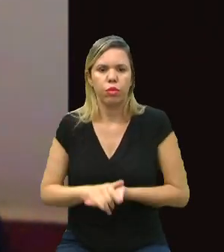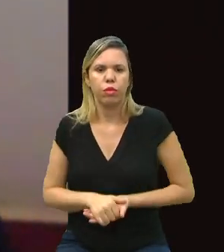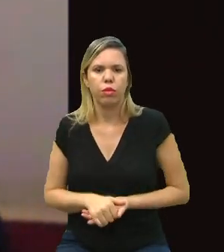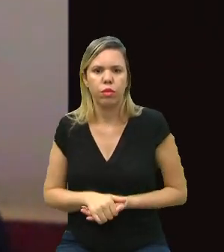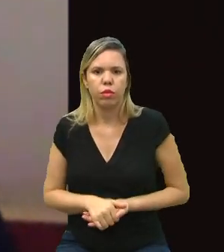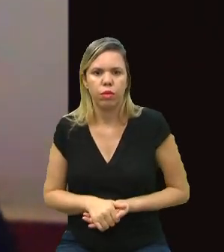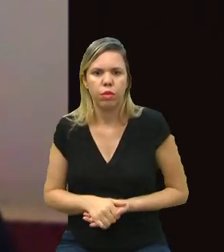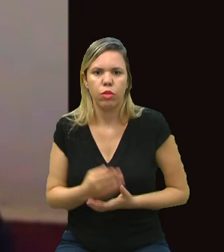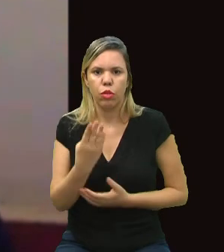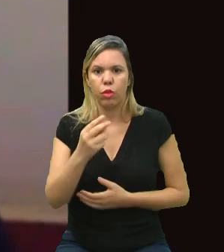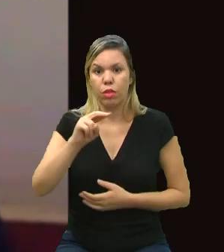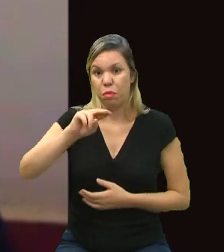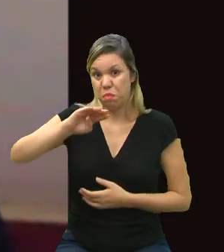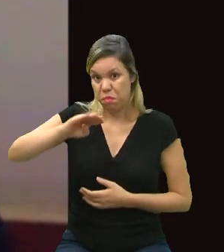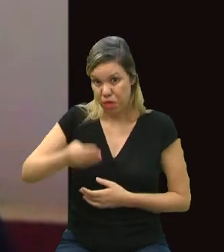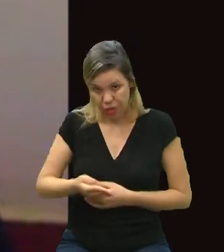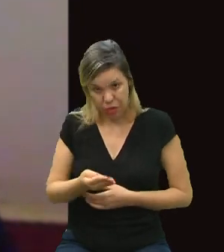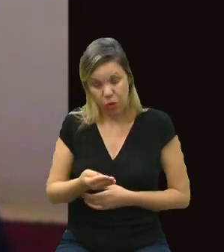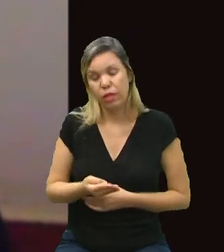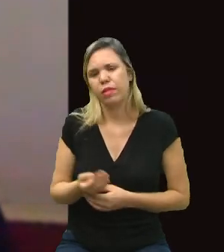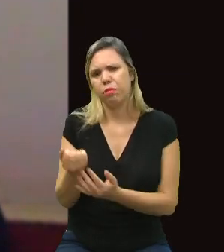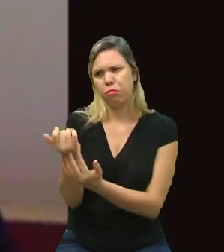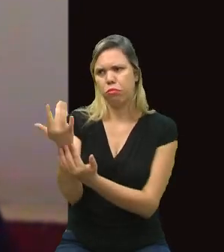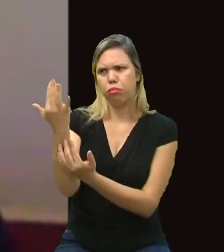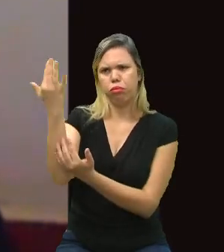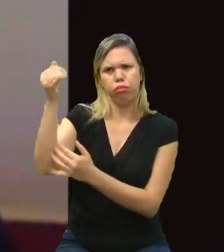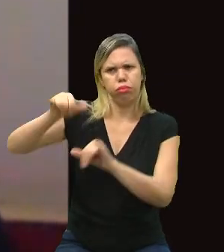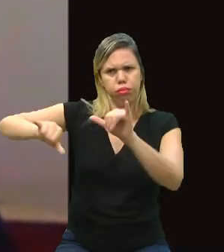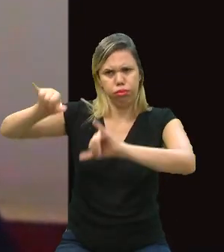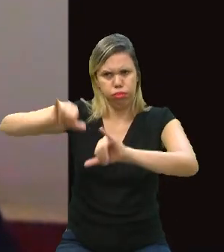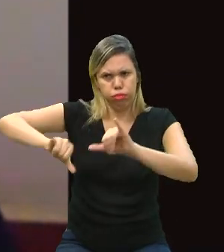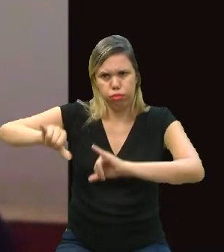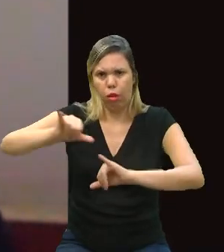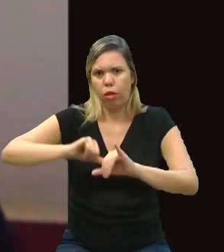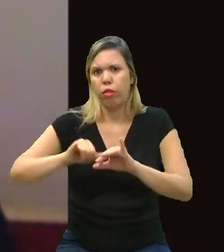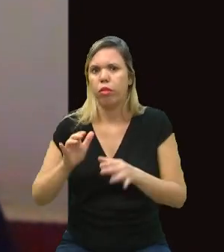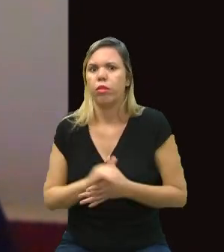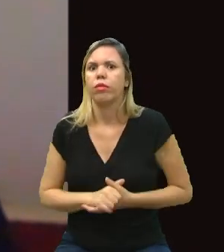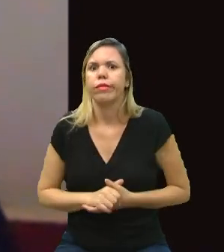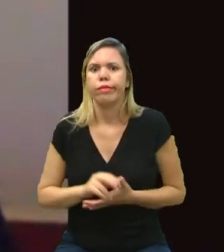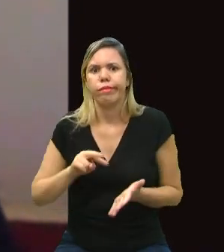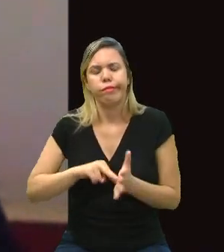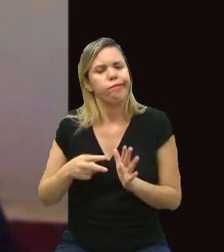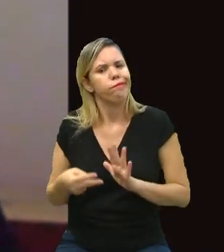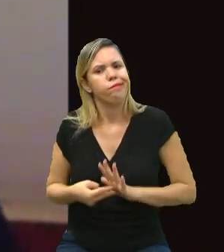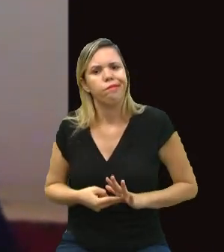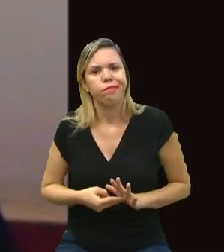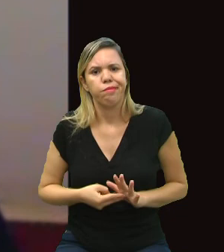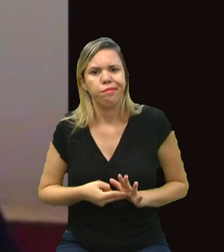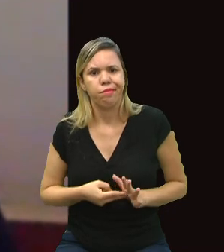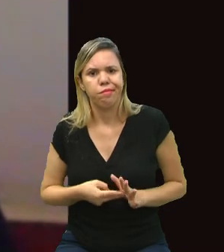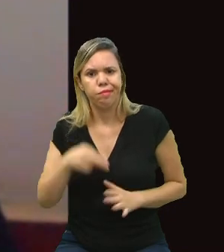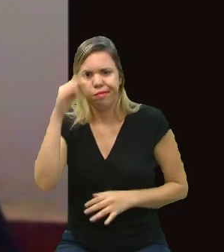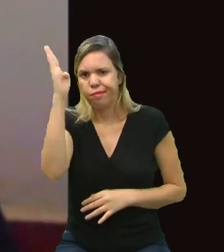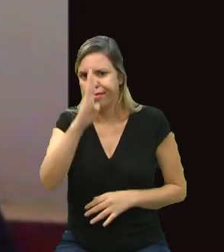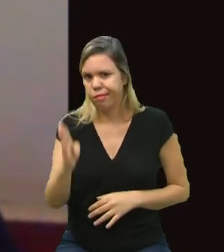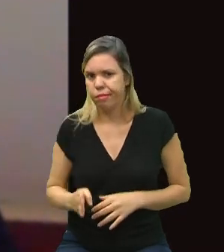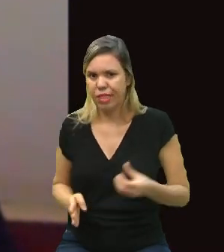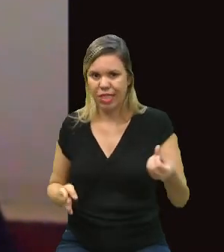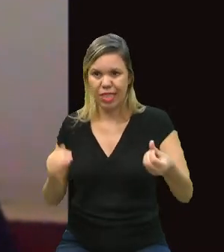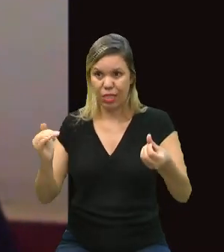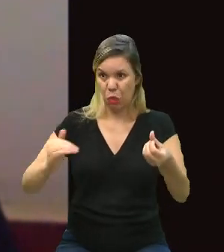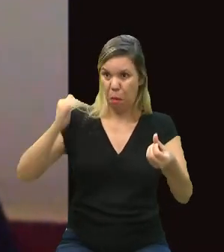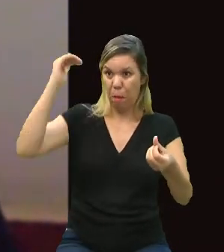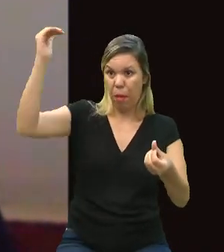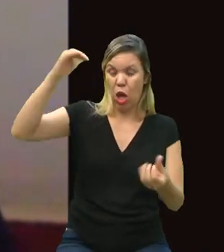estufa, né? Isso significa que o Brasil é o sexto maior emissor do mundo. Claro que emite bastante menos do que